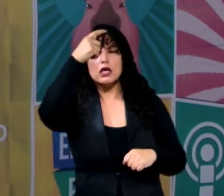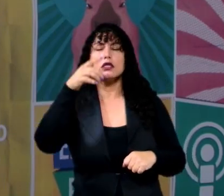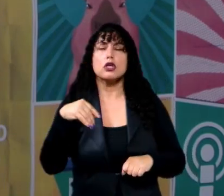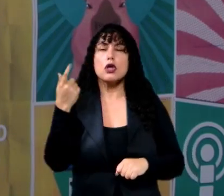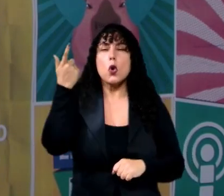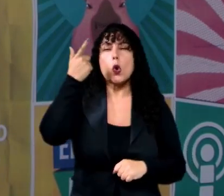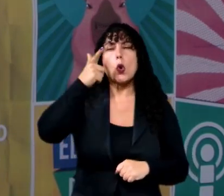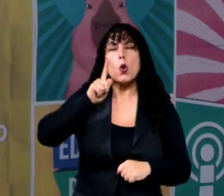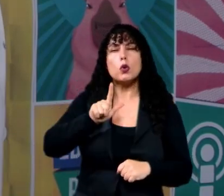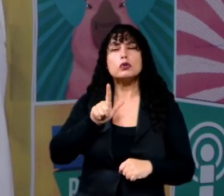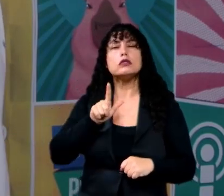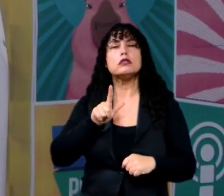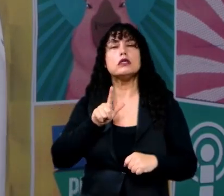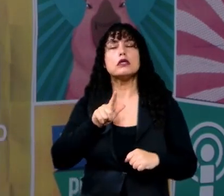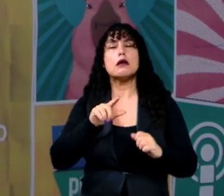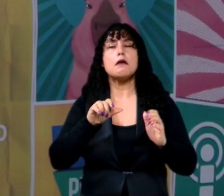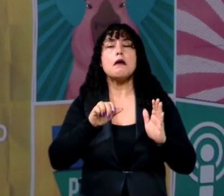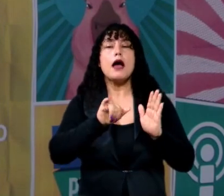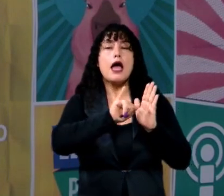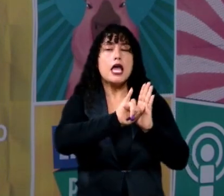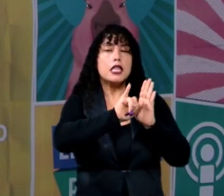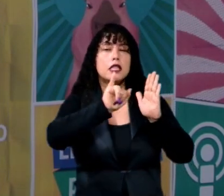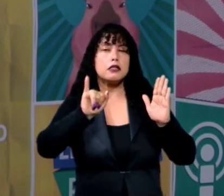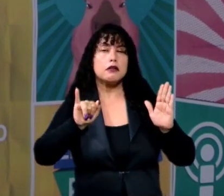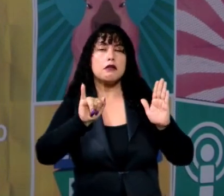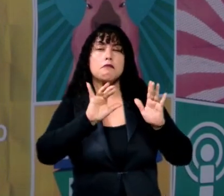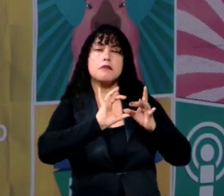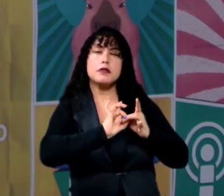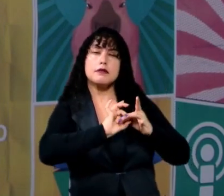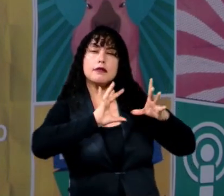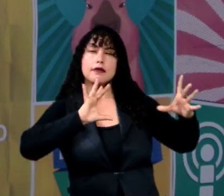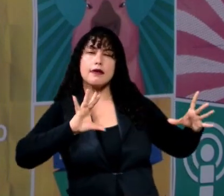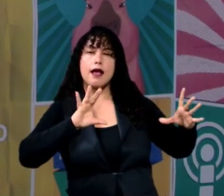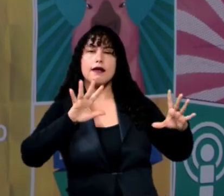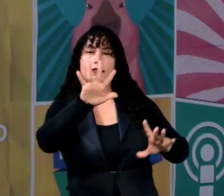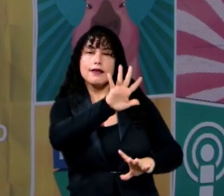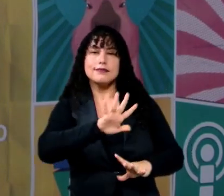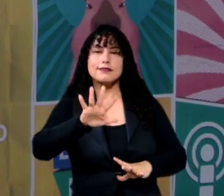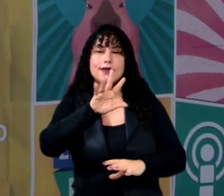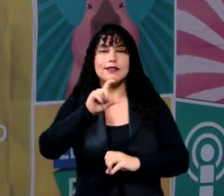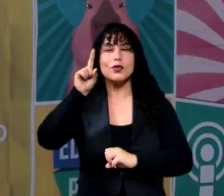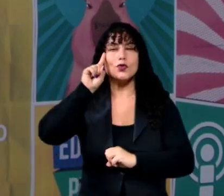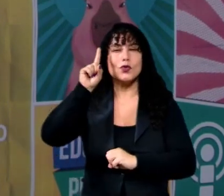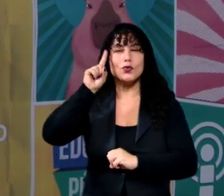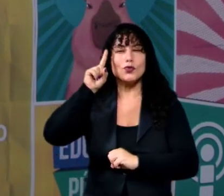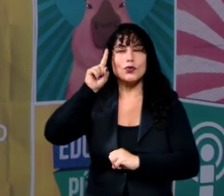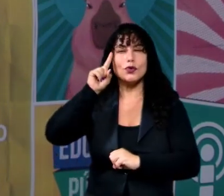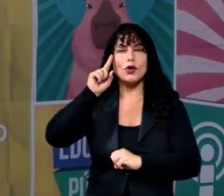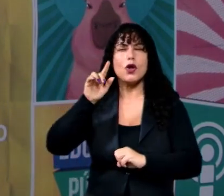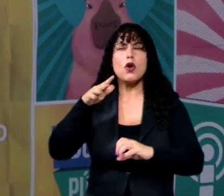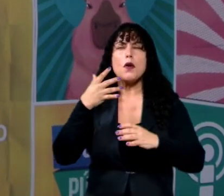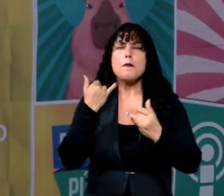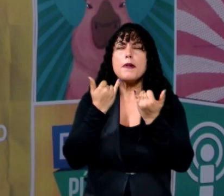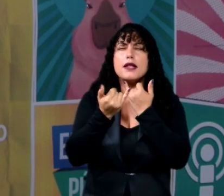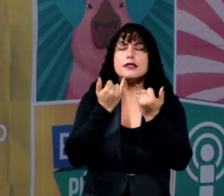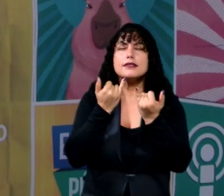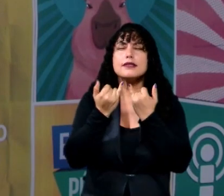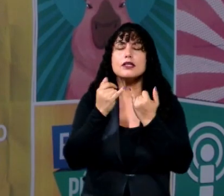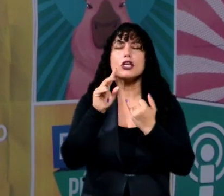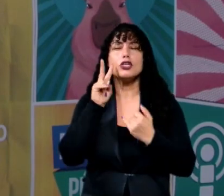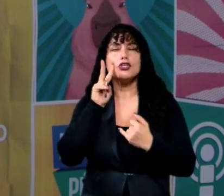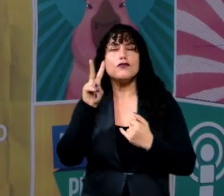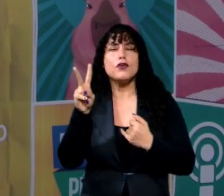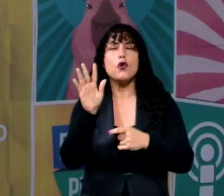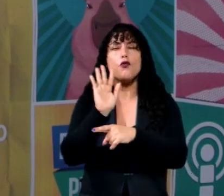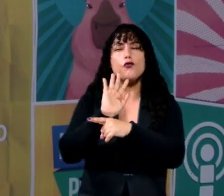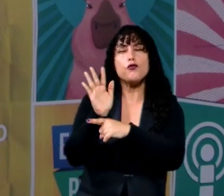consegue se desidentificar dessas cenas cotidianas, como se nós estivéssemos vendo um filme da nossa